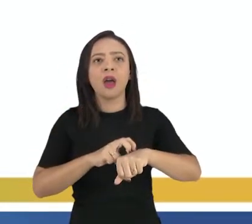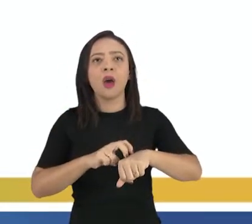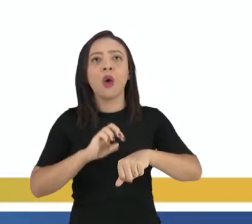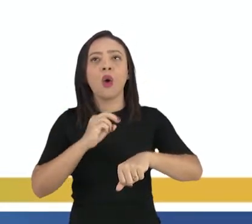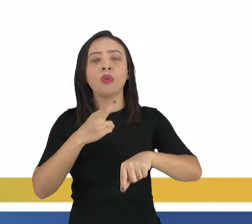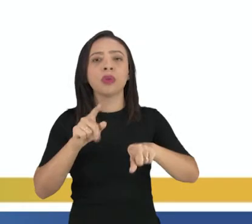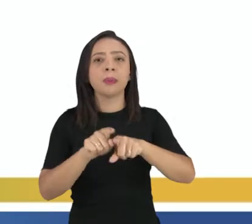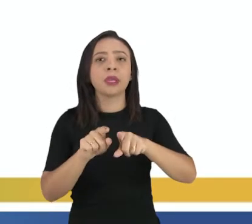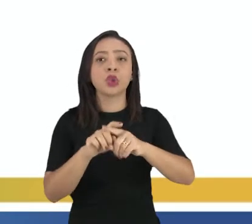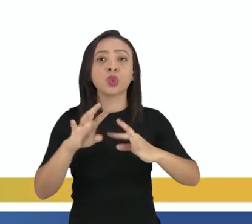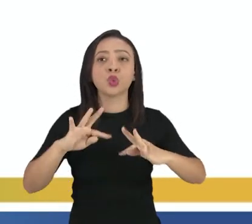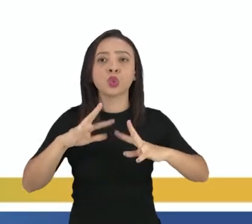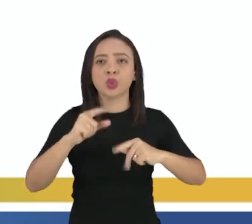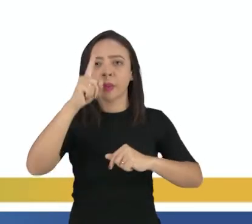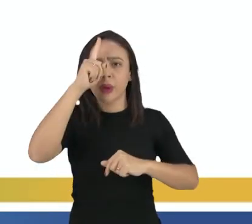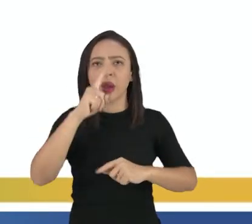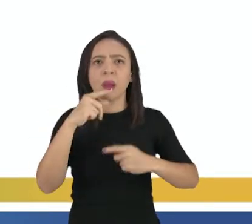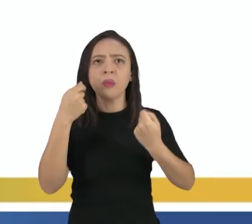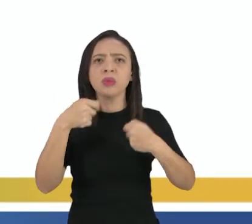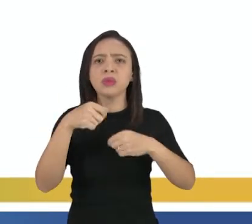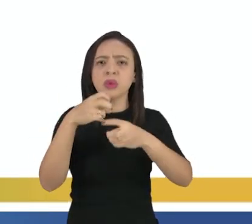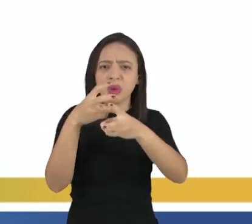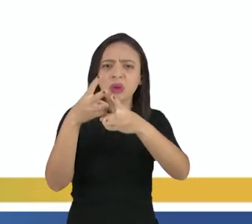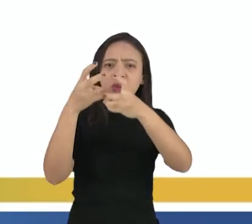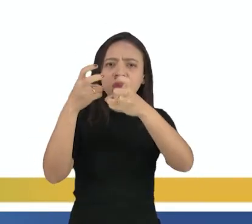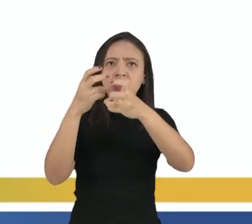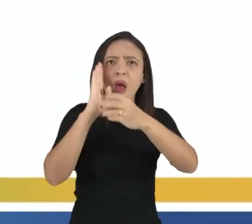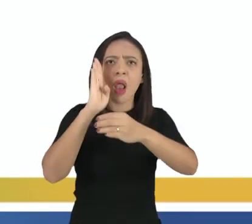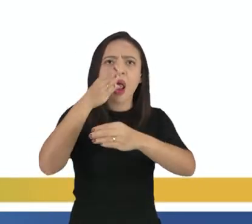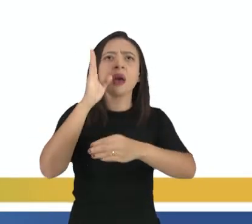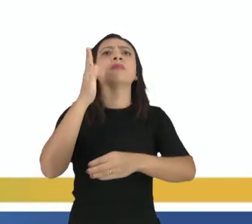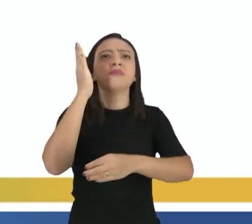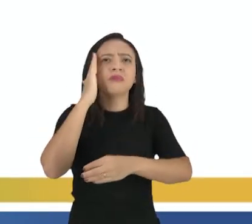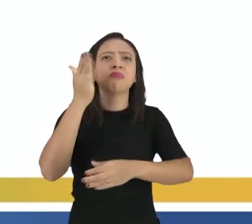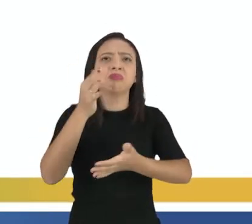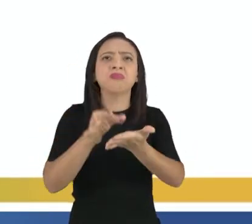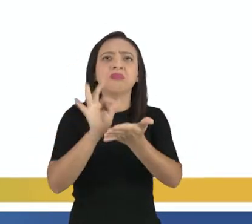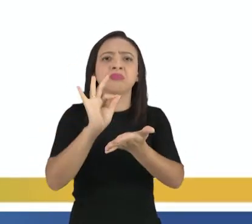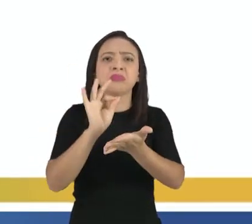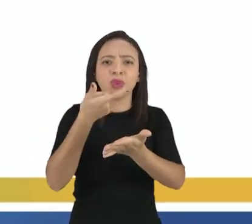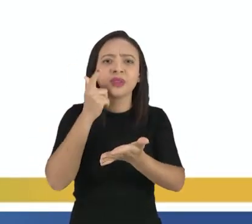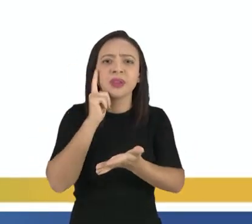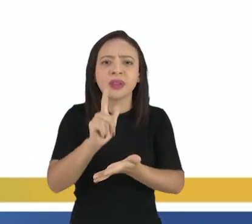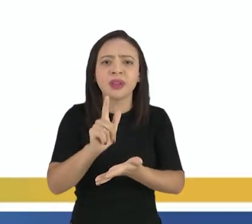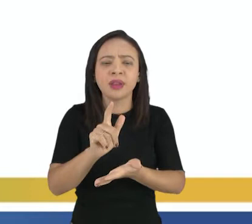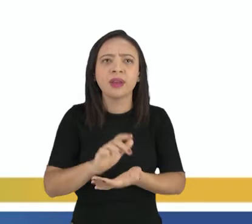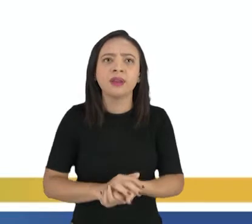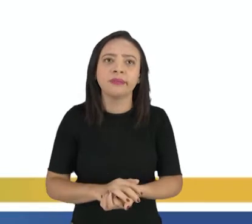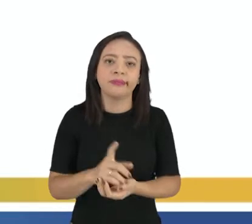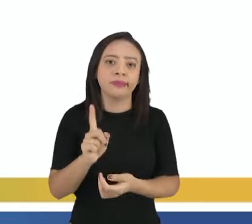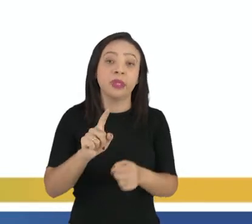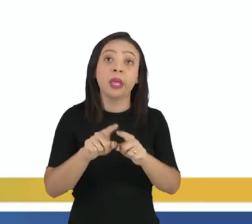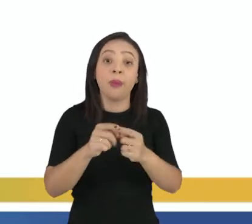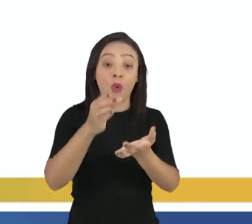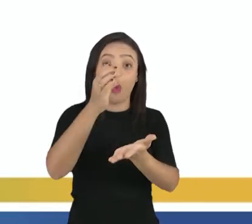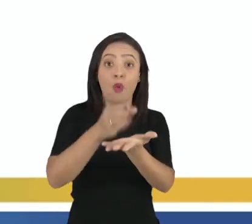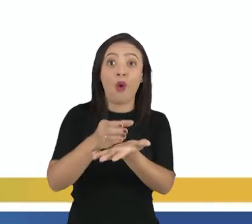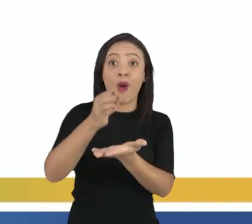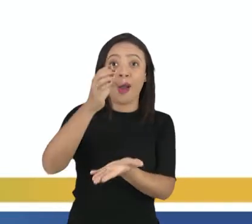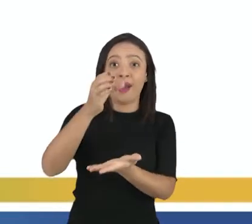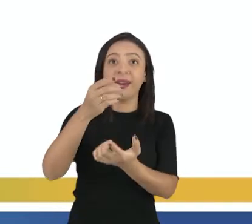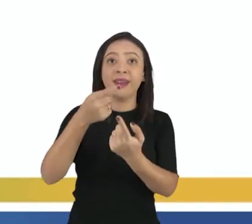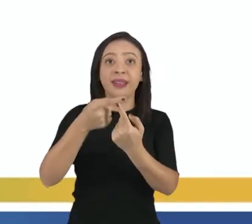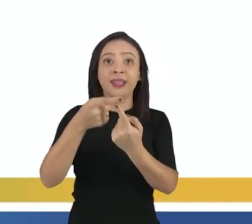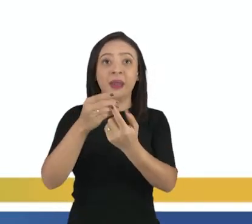estivesse amarelo. Você ia conseguir identificar direto, é café. Olha também o copo que é